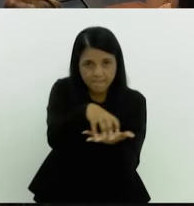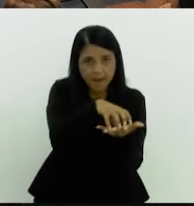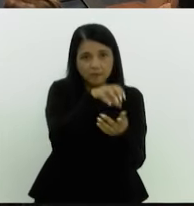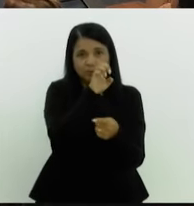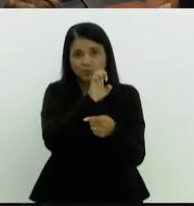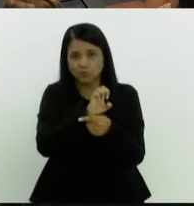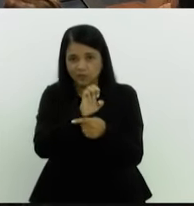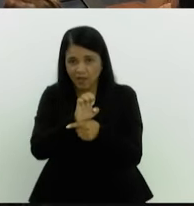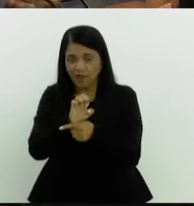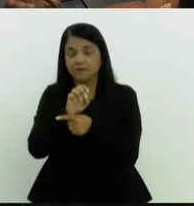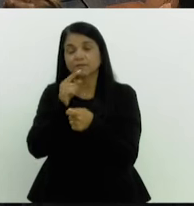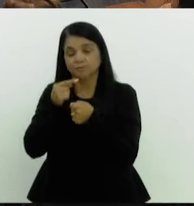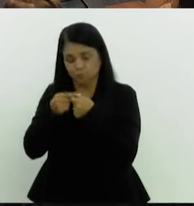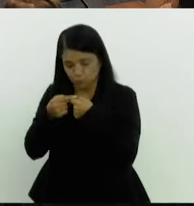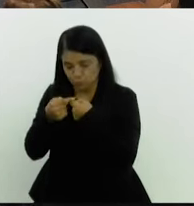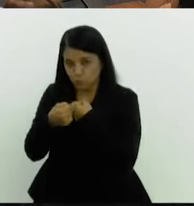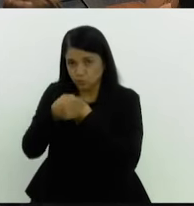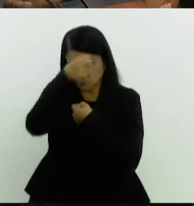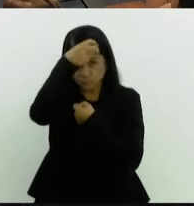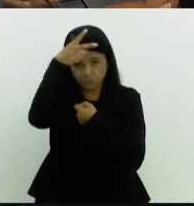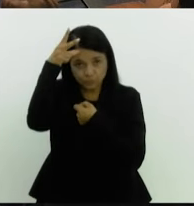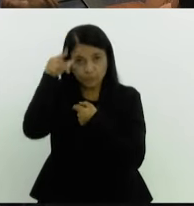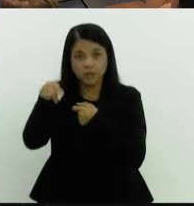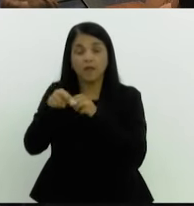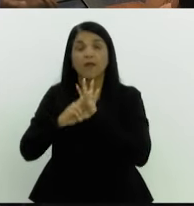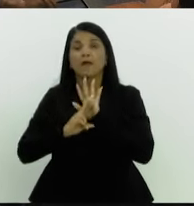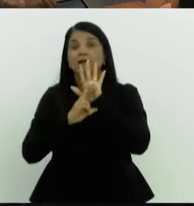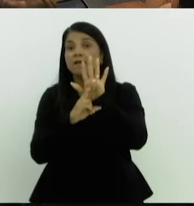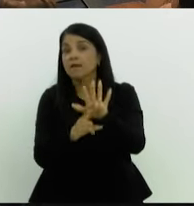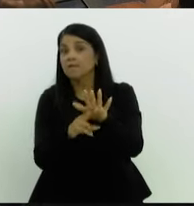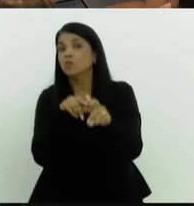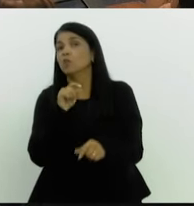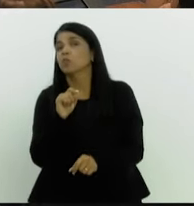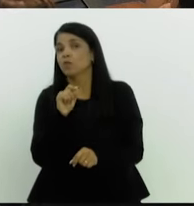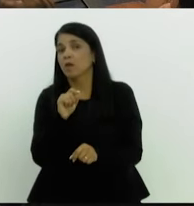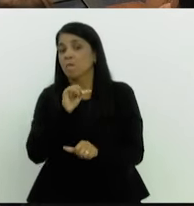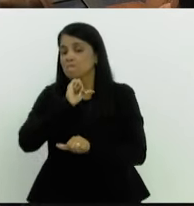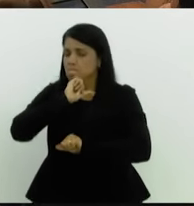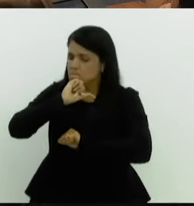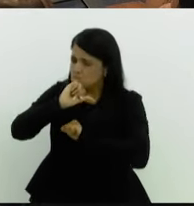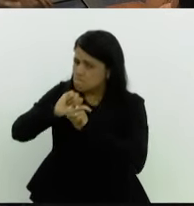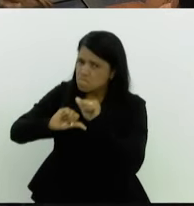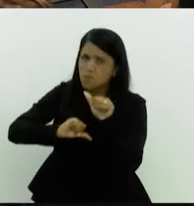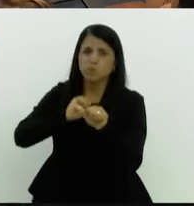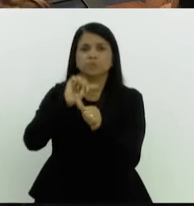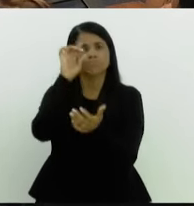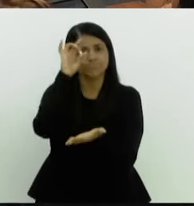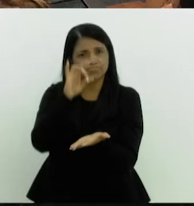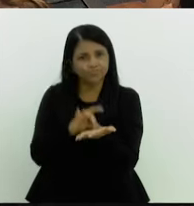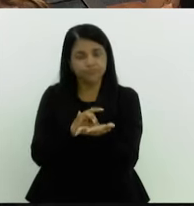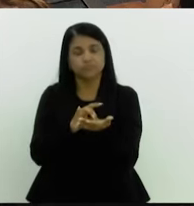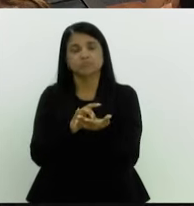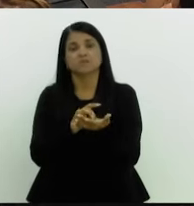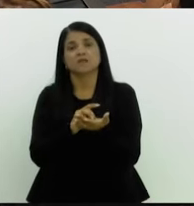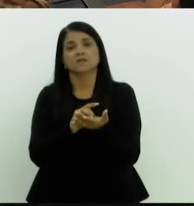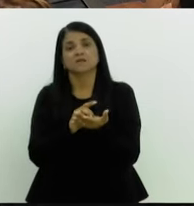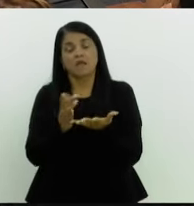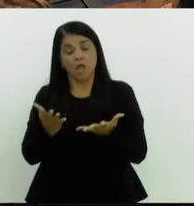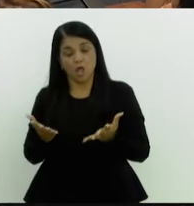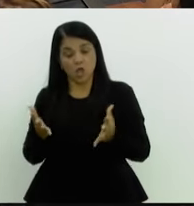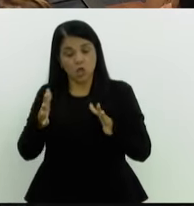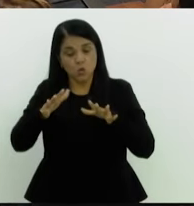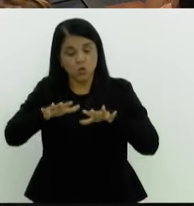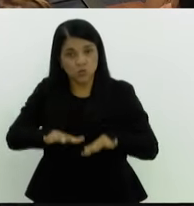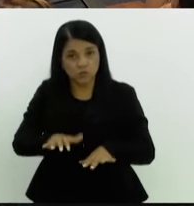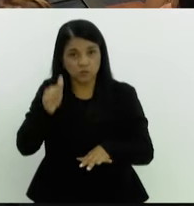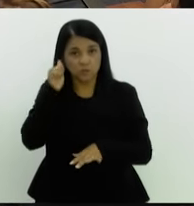como nos municípios representará uma grande mudança não só com relação à inclusão das mulheres